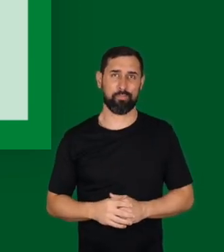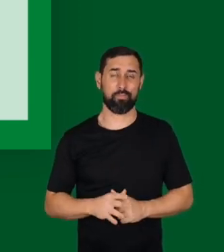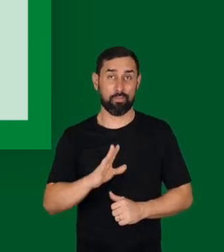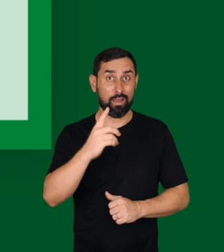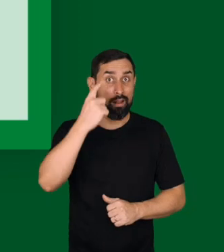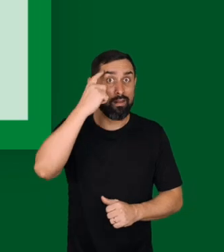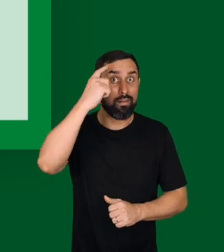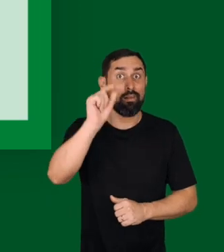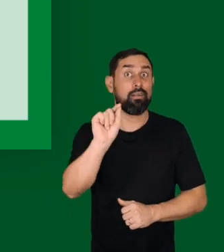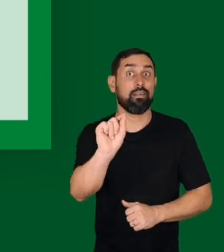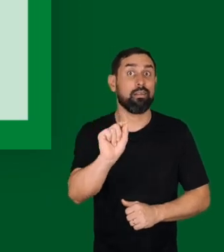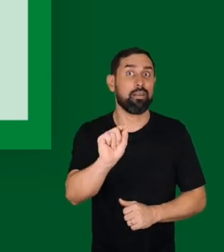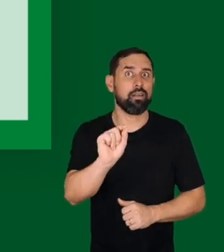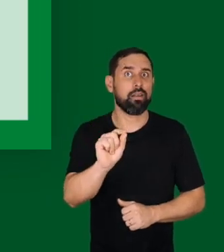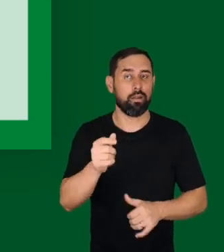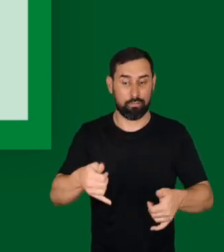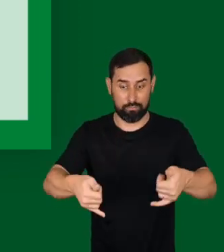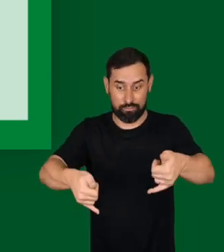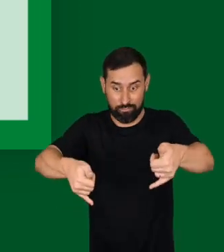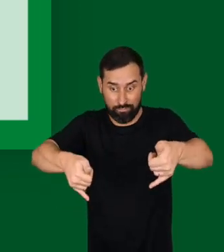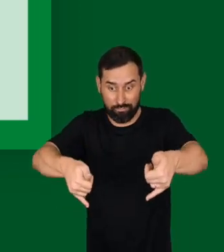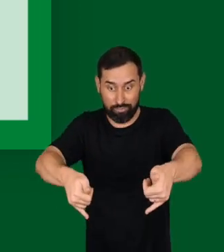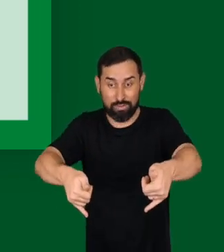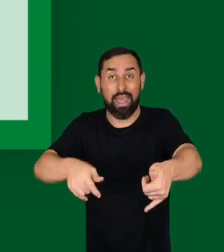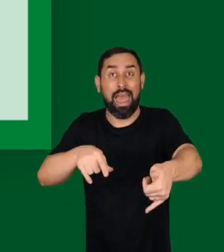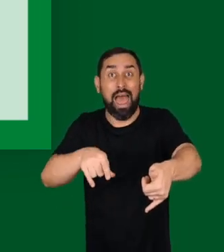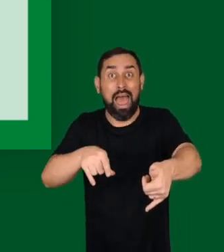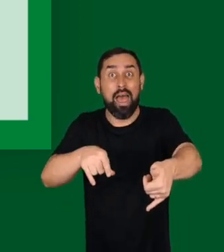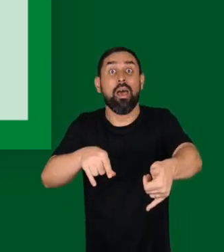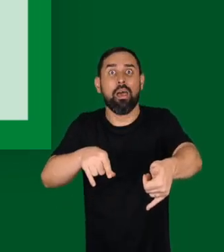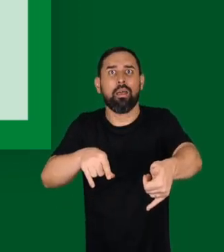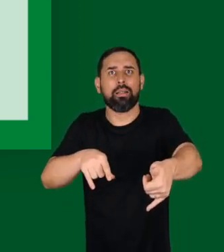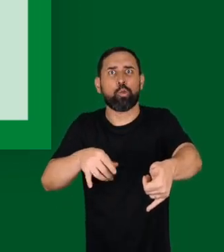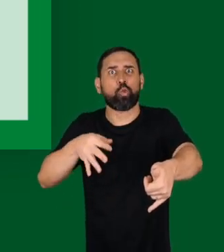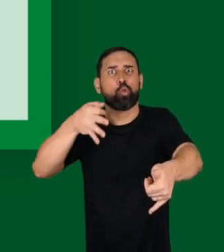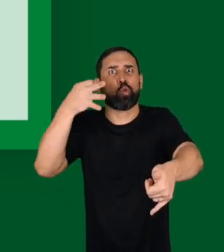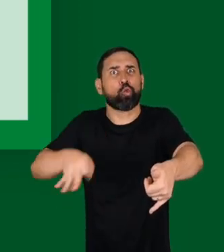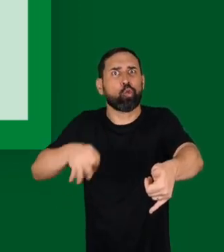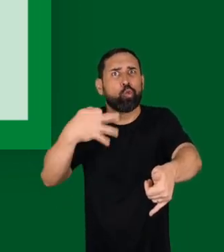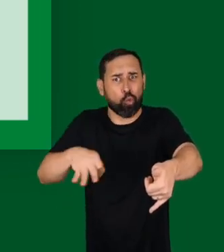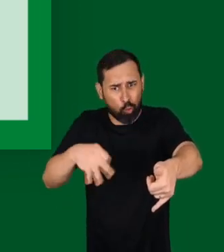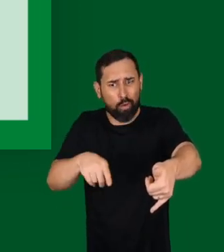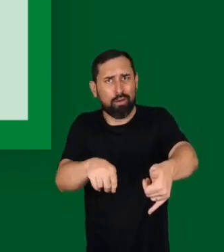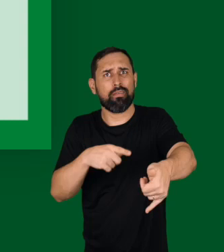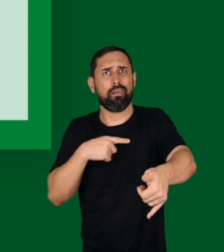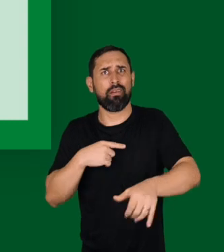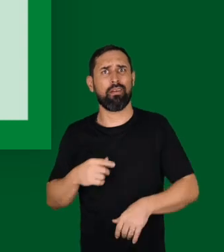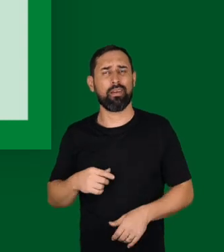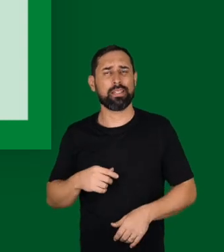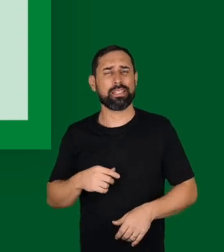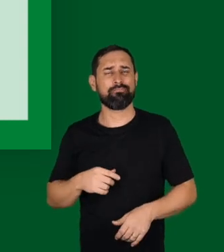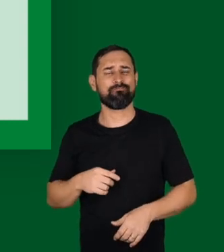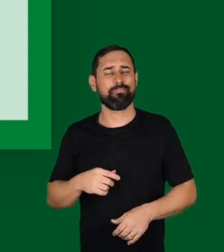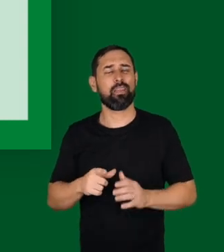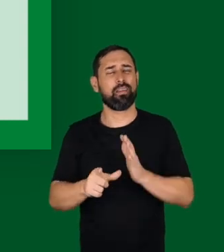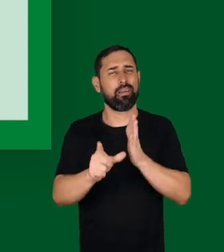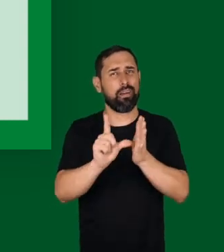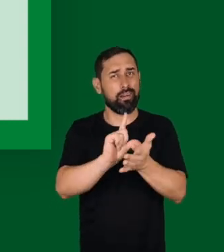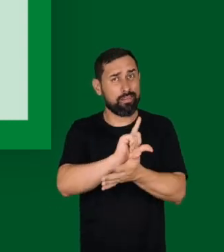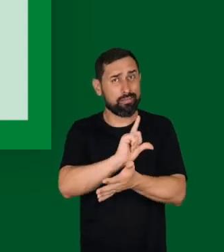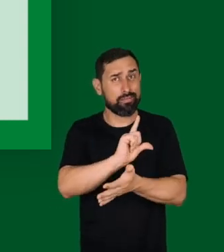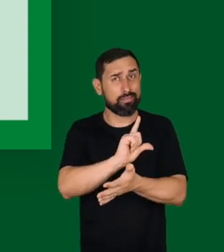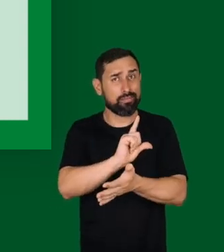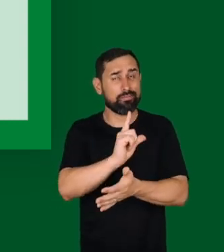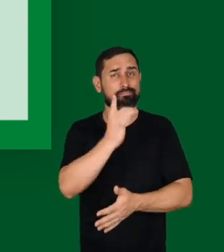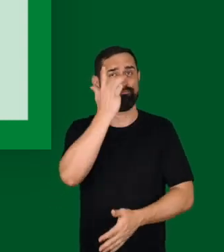mais importante é que o marcapasso transcutâneo, quando ele começa a funcionar, ele incomoda, ele dói, o paciente refere